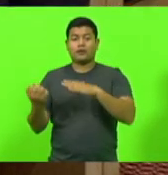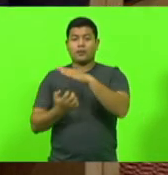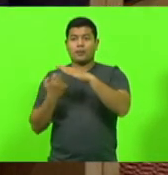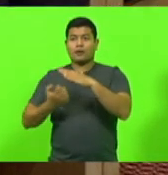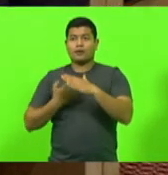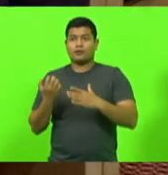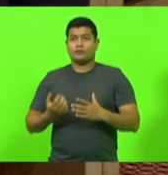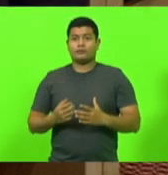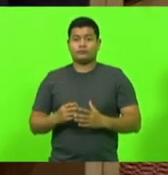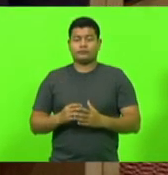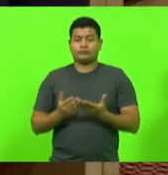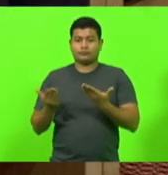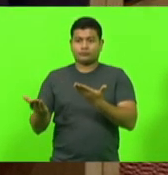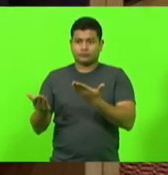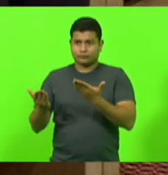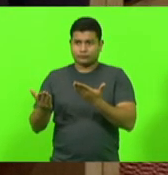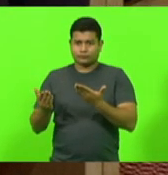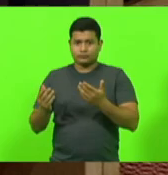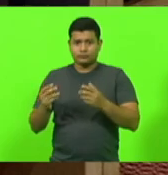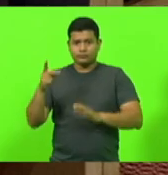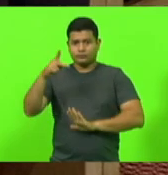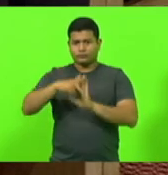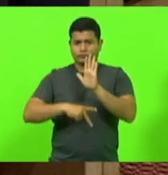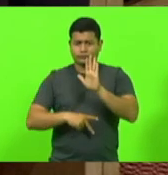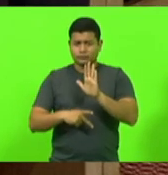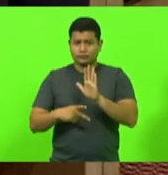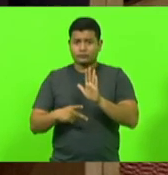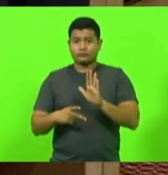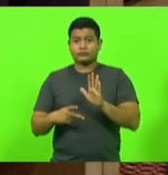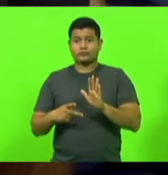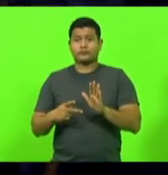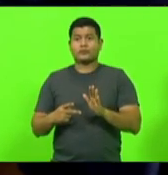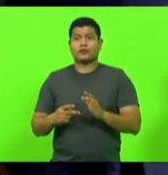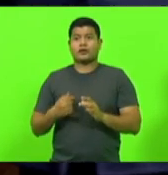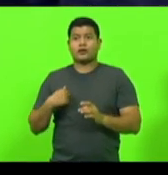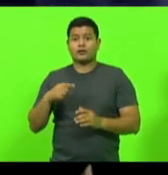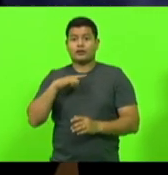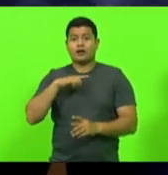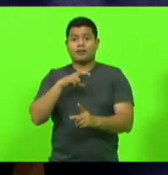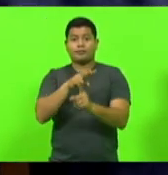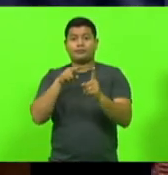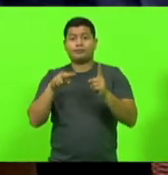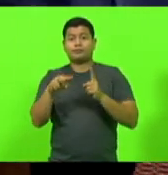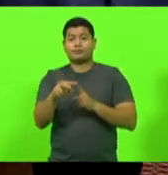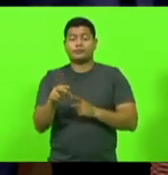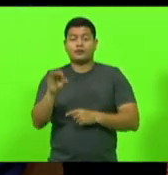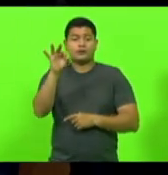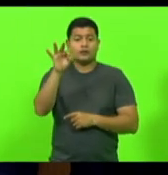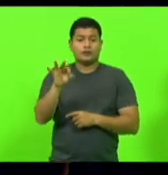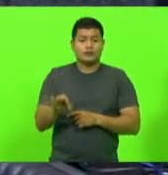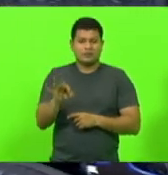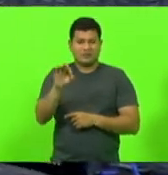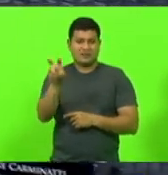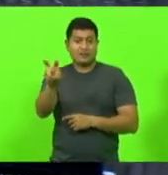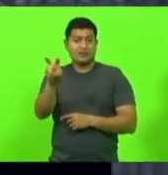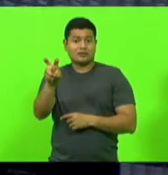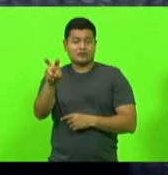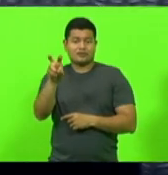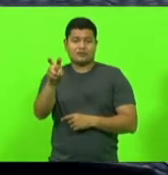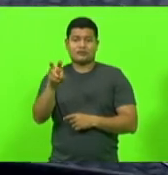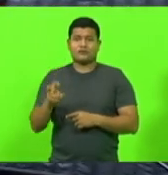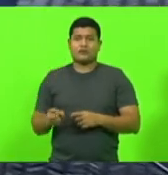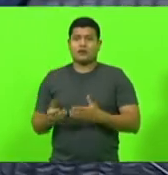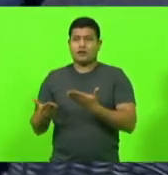tela, ele prevê a perspectiva de 5% de reserva para as mulheres